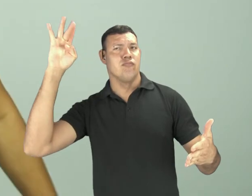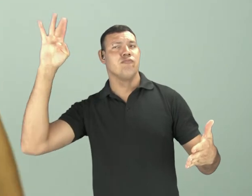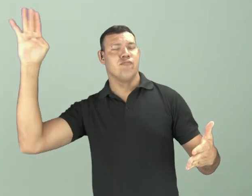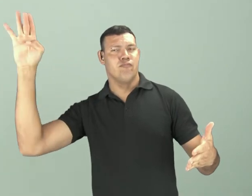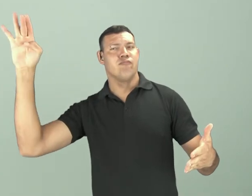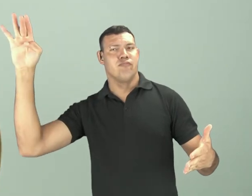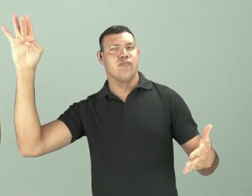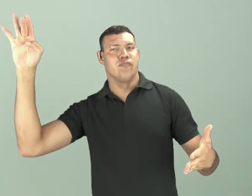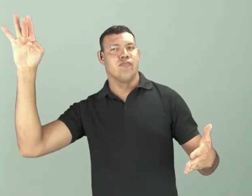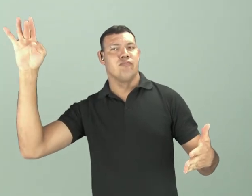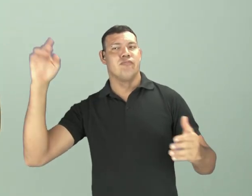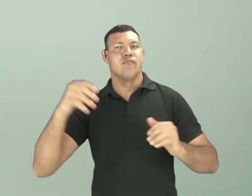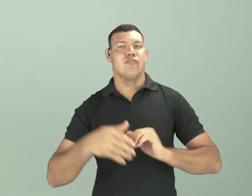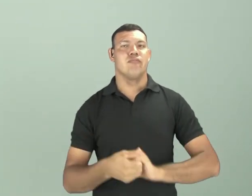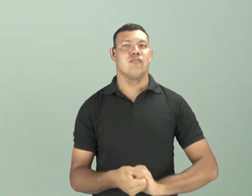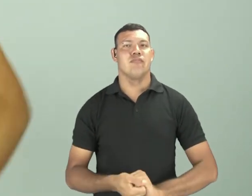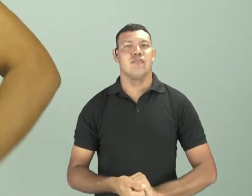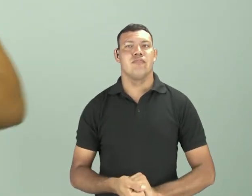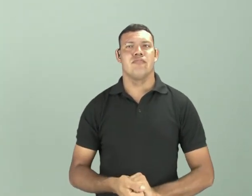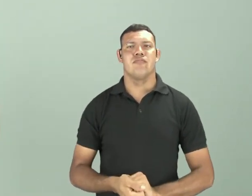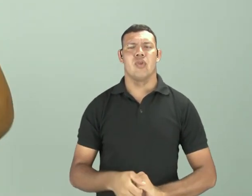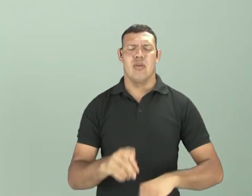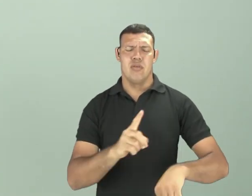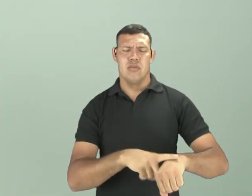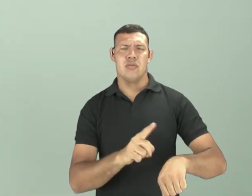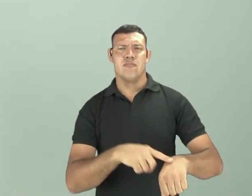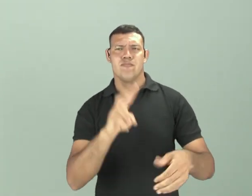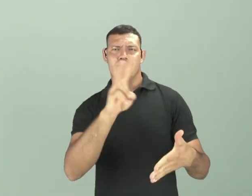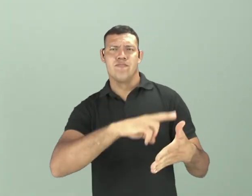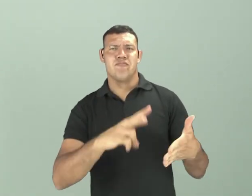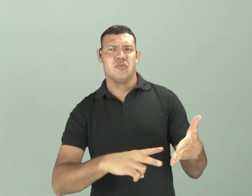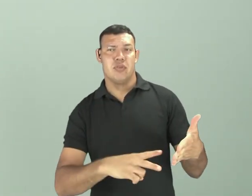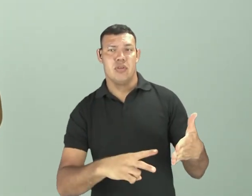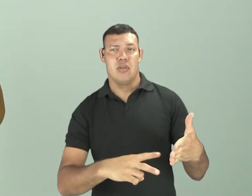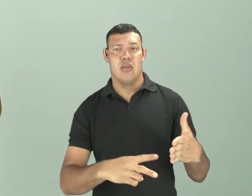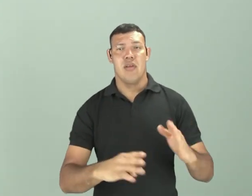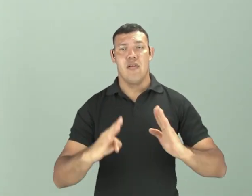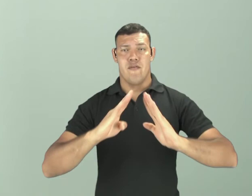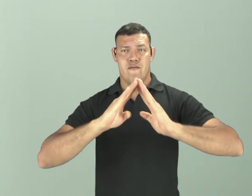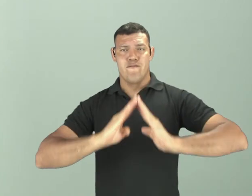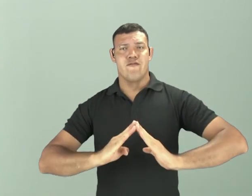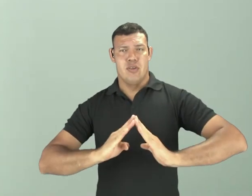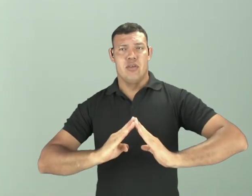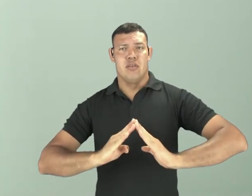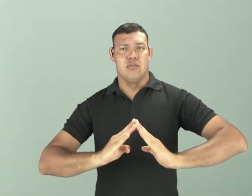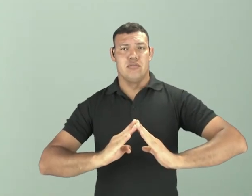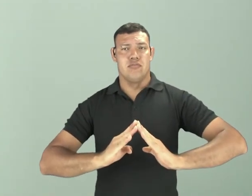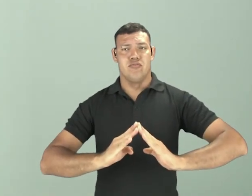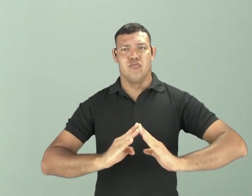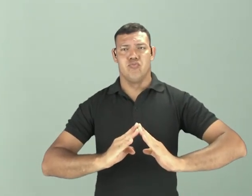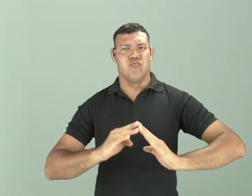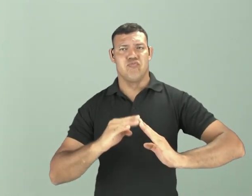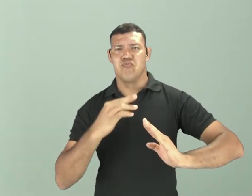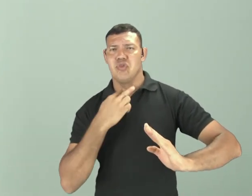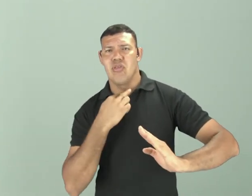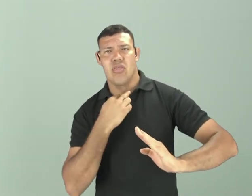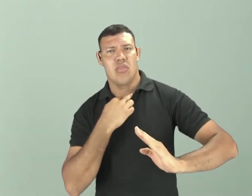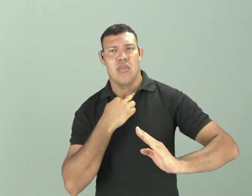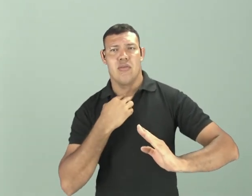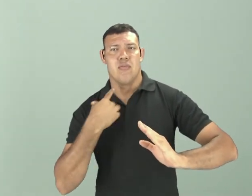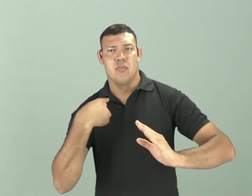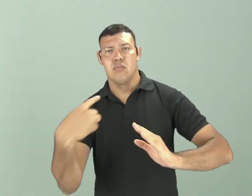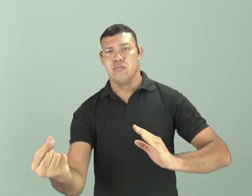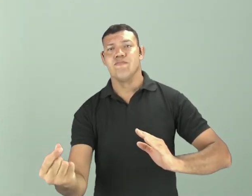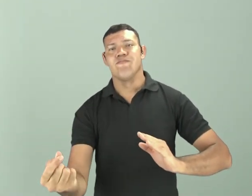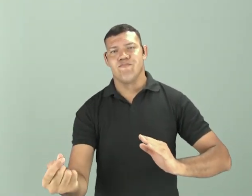me levar. Esse é o momento de vocês lerem. Vocês não estão podendo sair de casa, então leiam. A leitura vai levar vocês a lugares distantes.